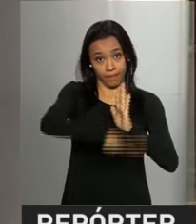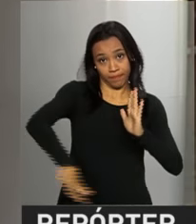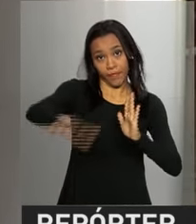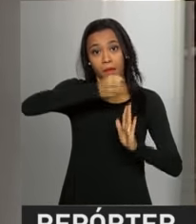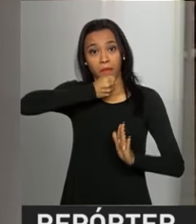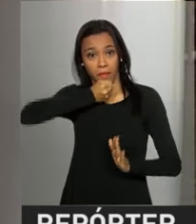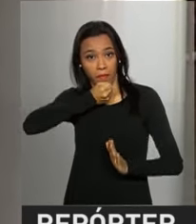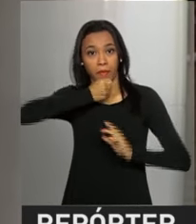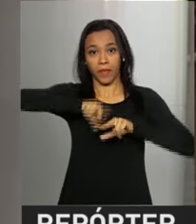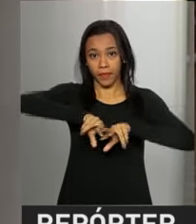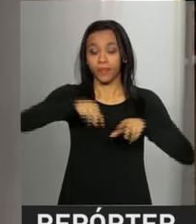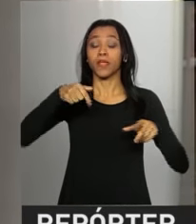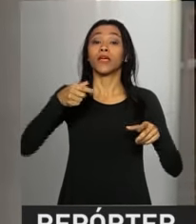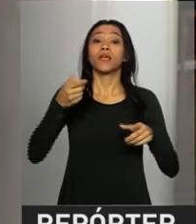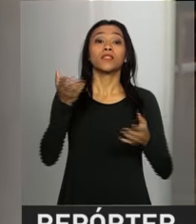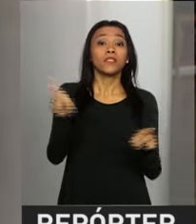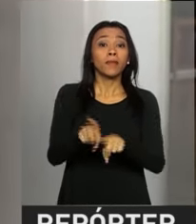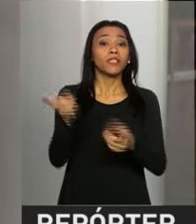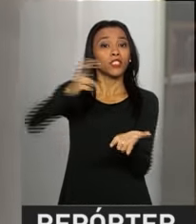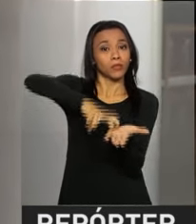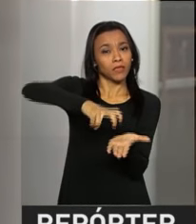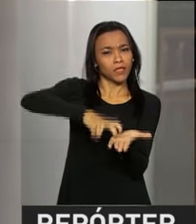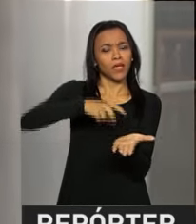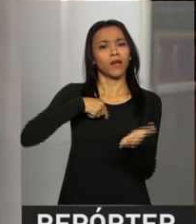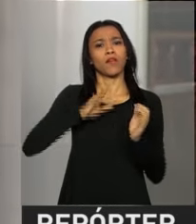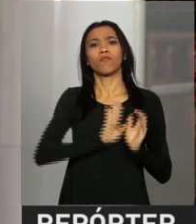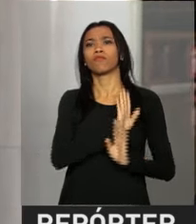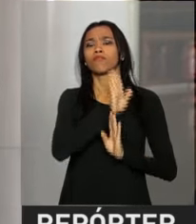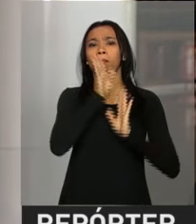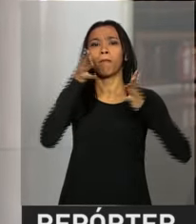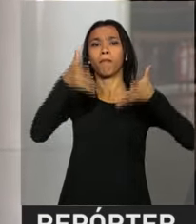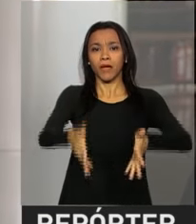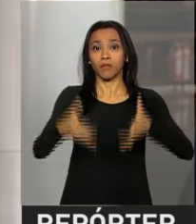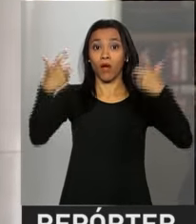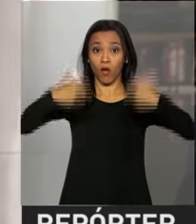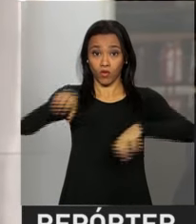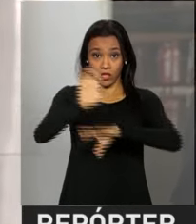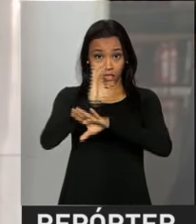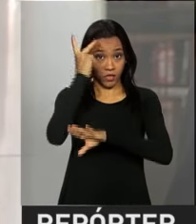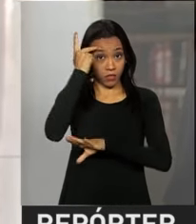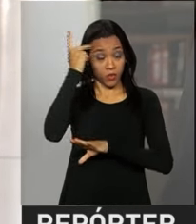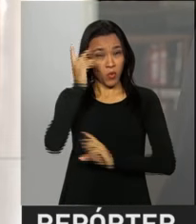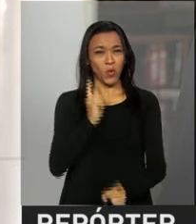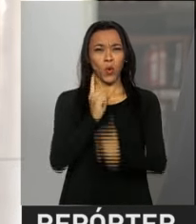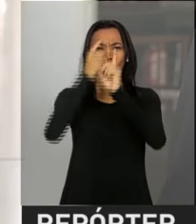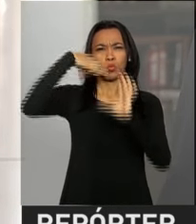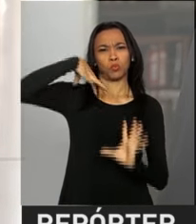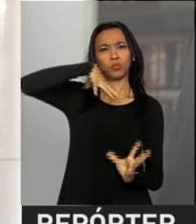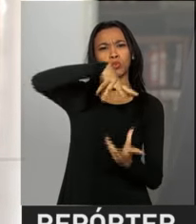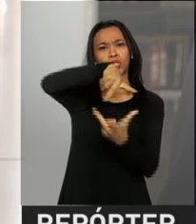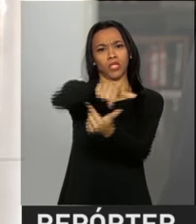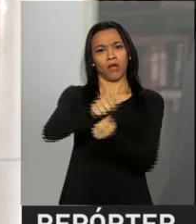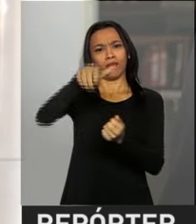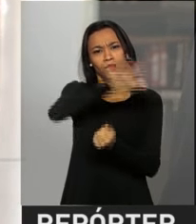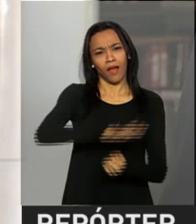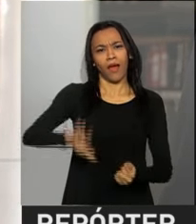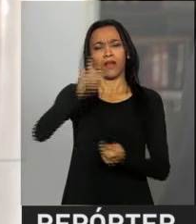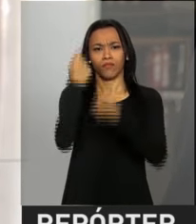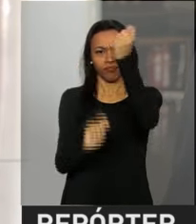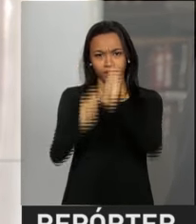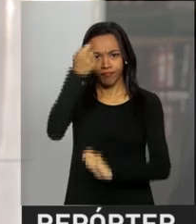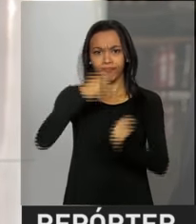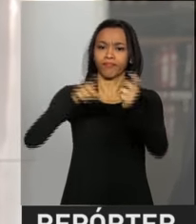República. E pela manhã, Michel Temer participou em São Paulo do maior encontro mundial sobre o agronegócio para discutir o futuro